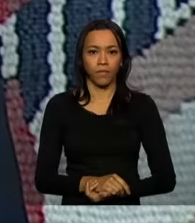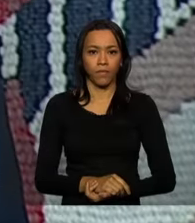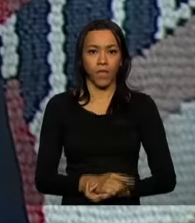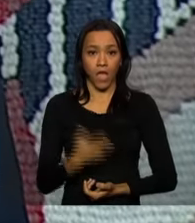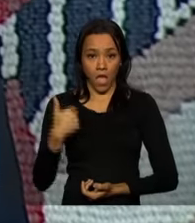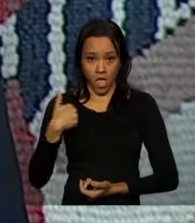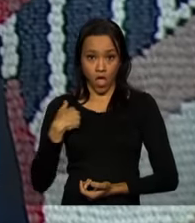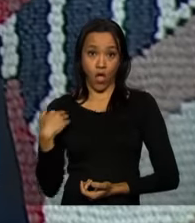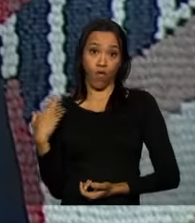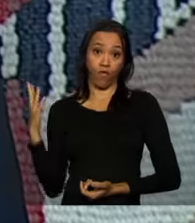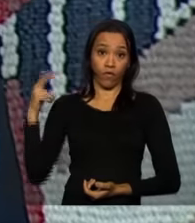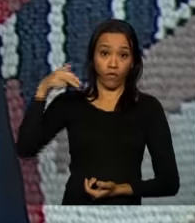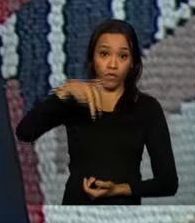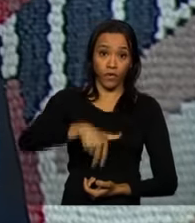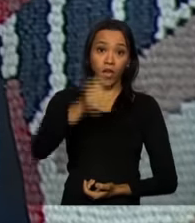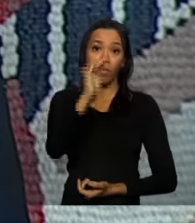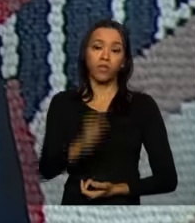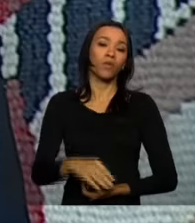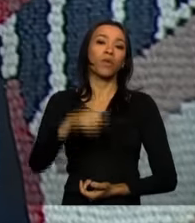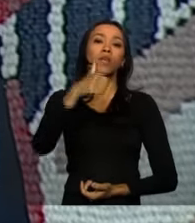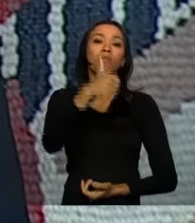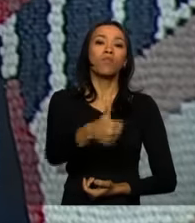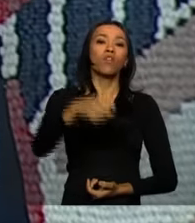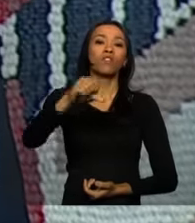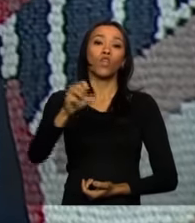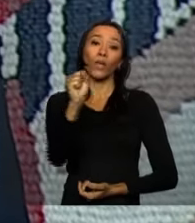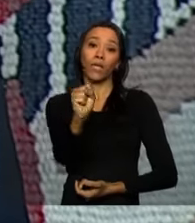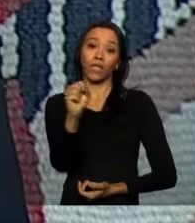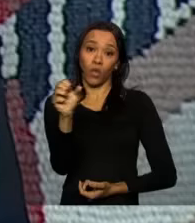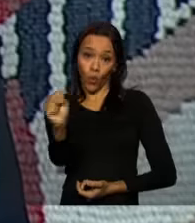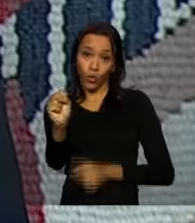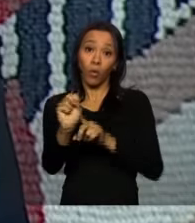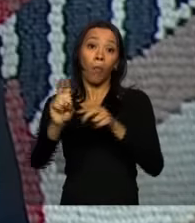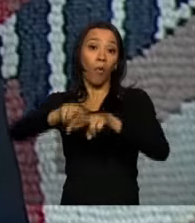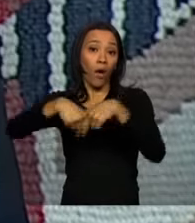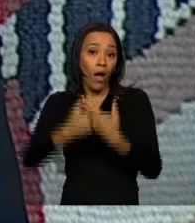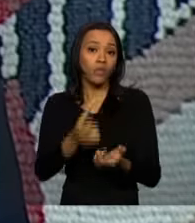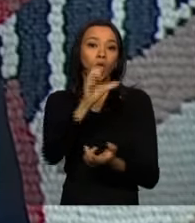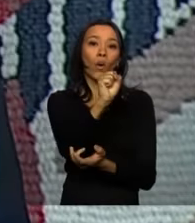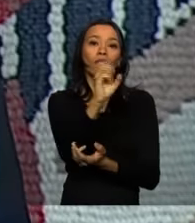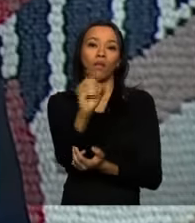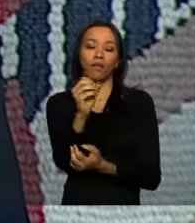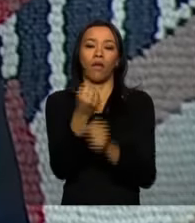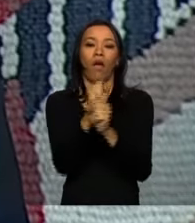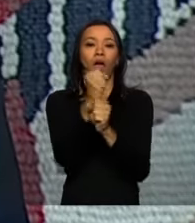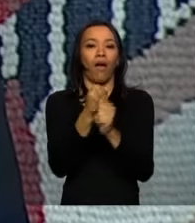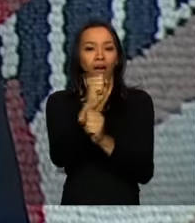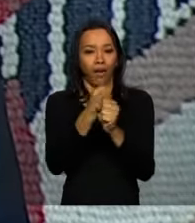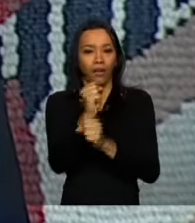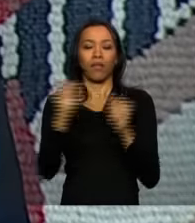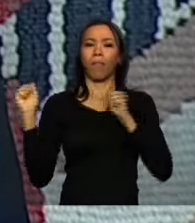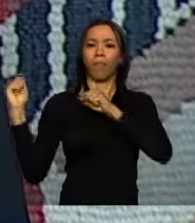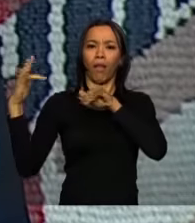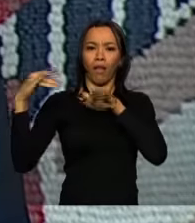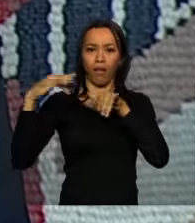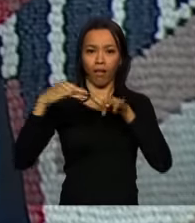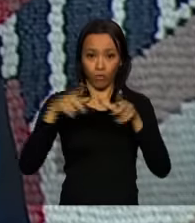vim ao Brasil pela primeira vez em 1988 por ocasião da celebração dos 80 anos da imigração japonesa.